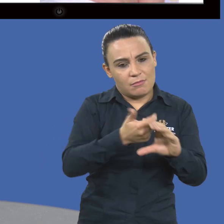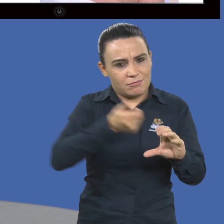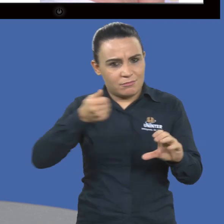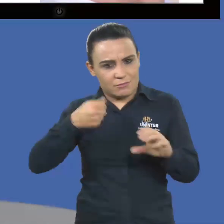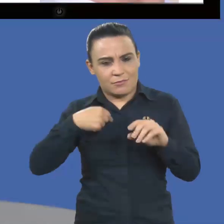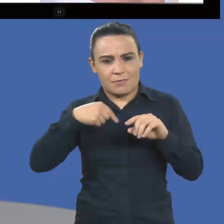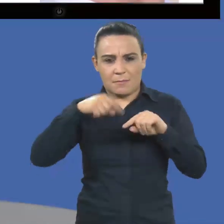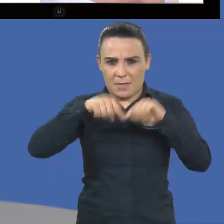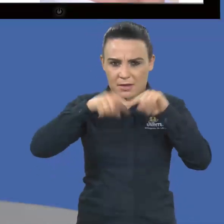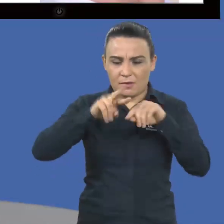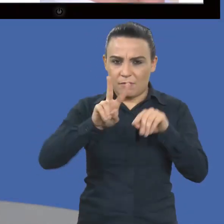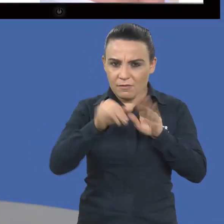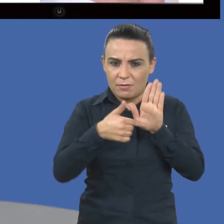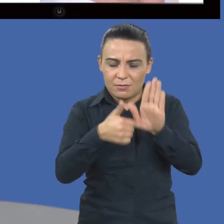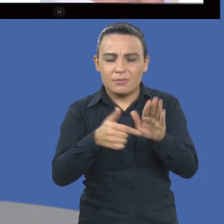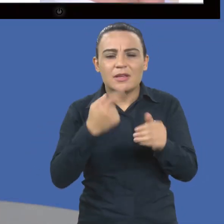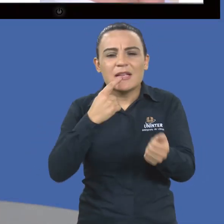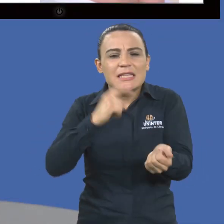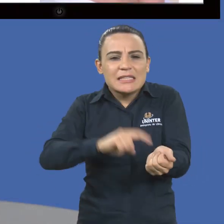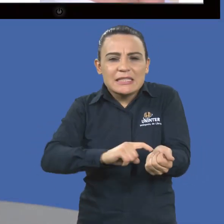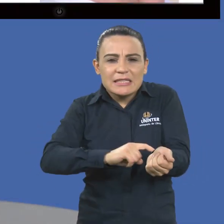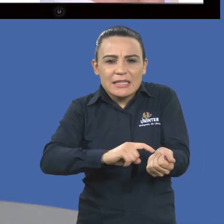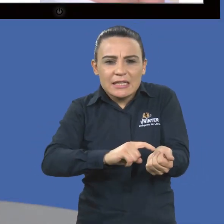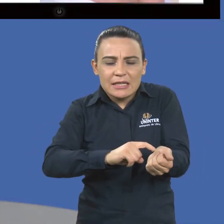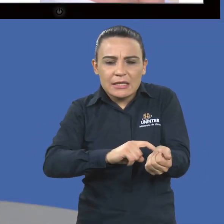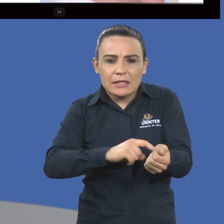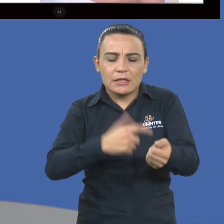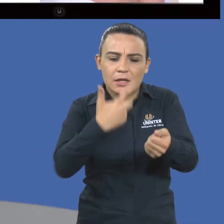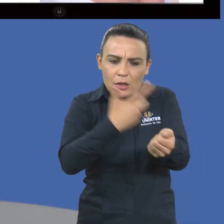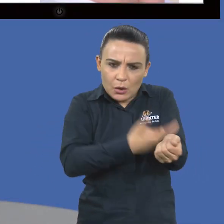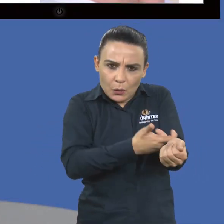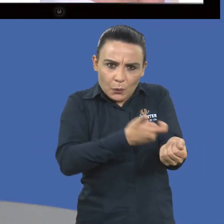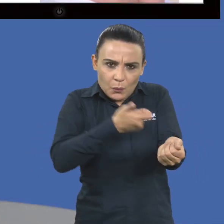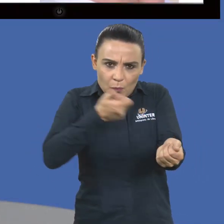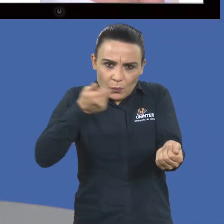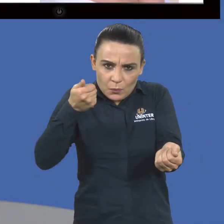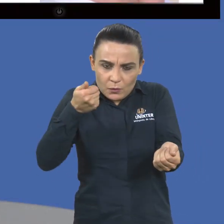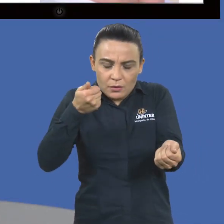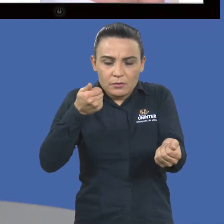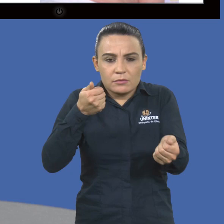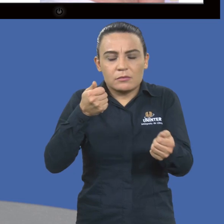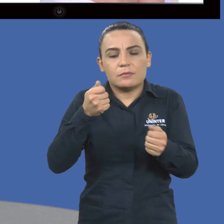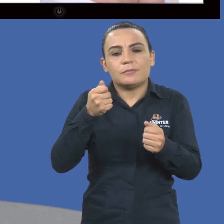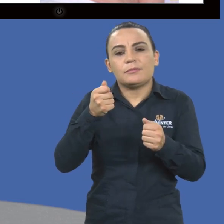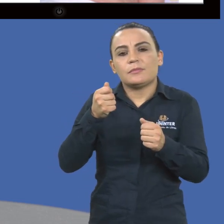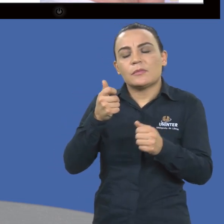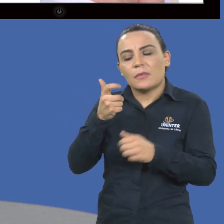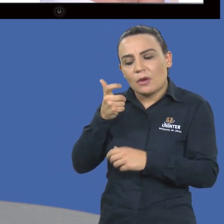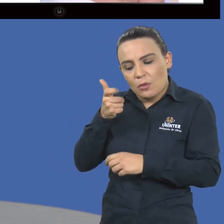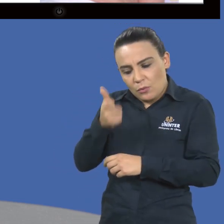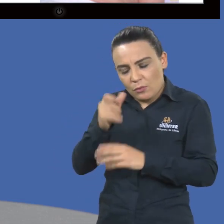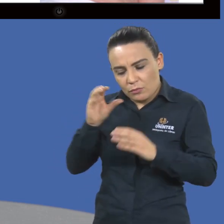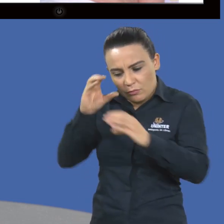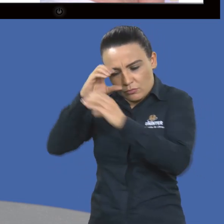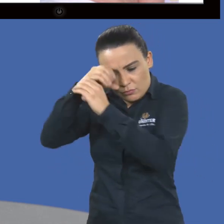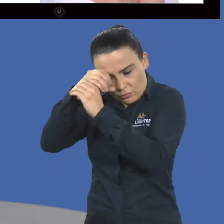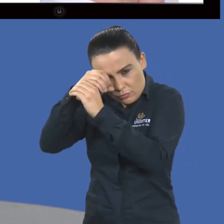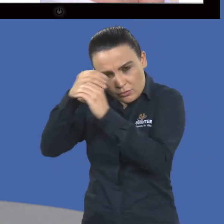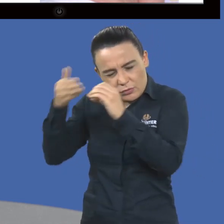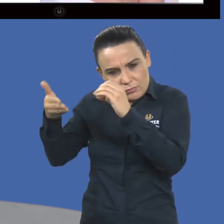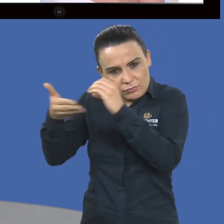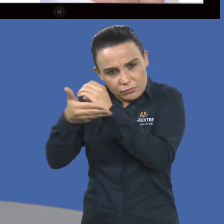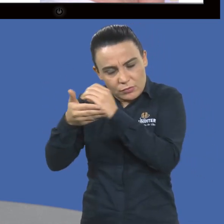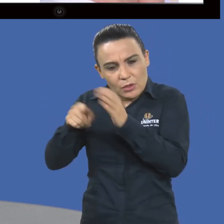Então, é colhido um material, eu já vou mostrar, um sangue, e vamos fazer um estudo cromossômico. E daí a